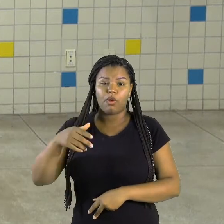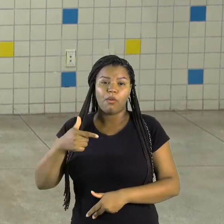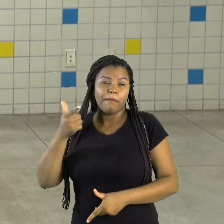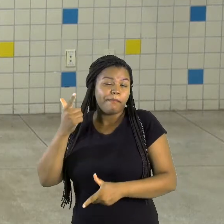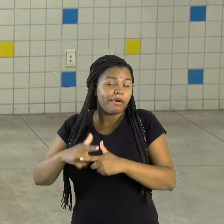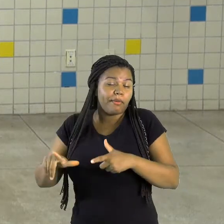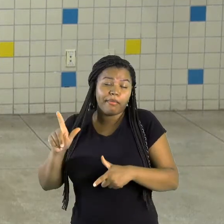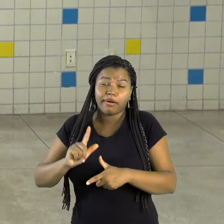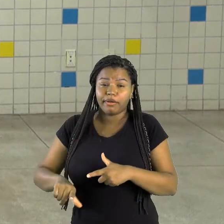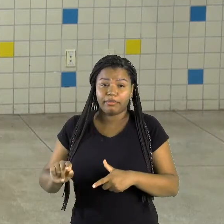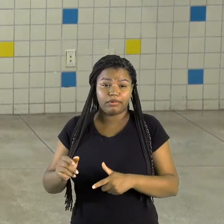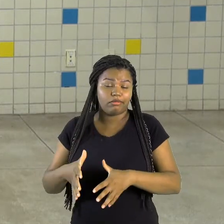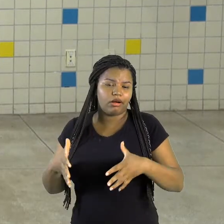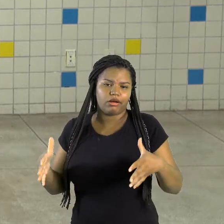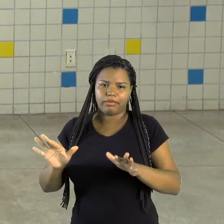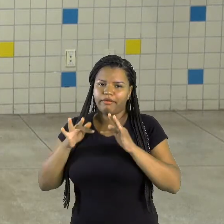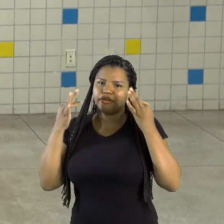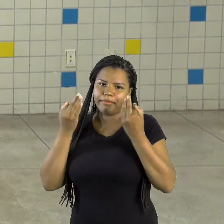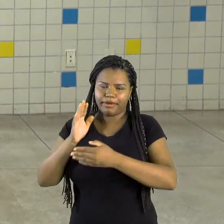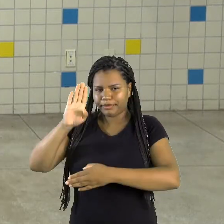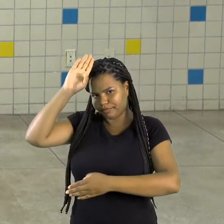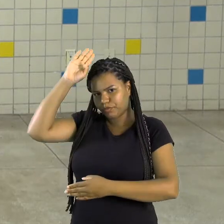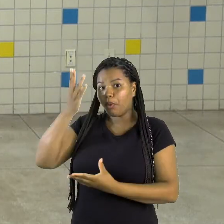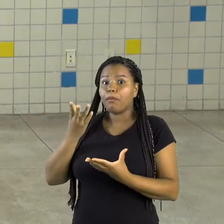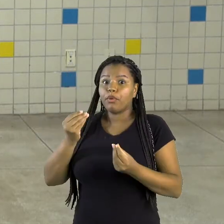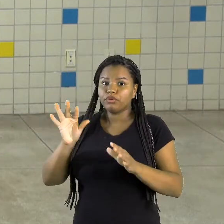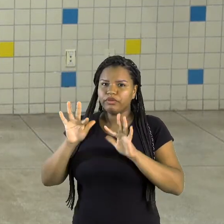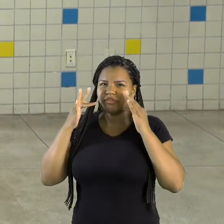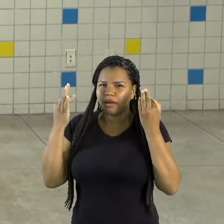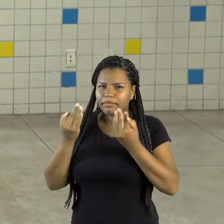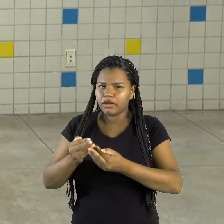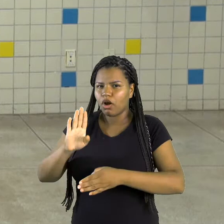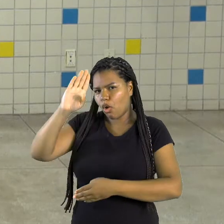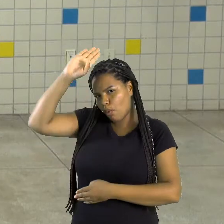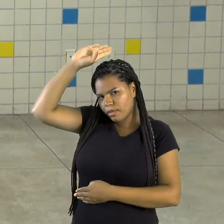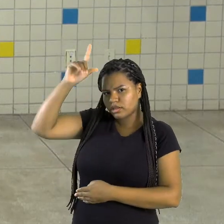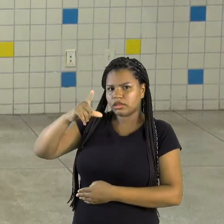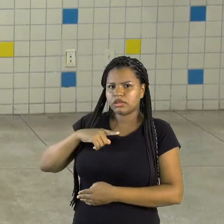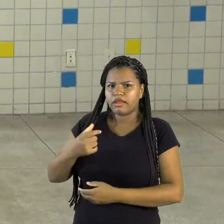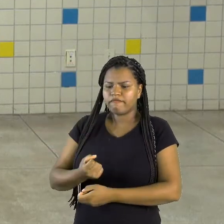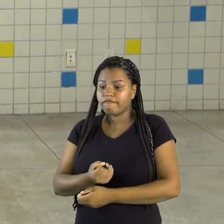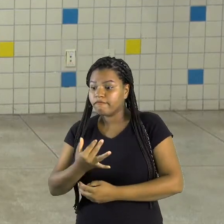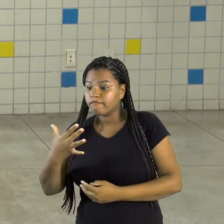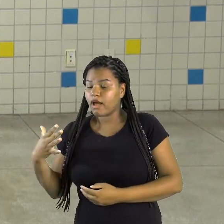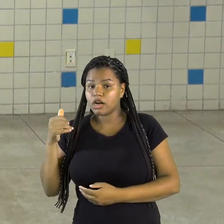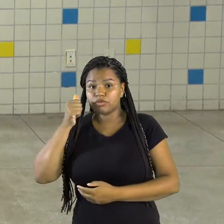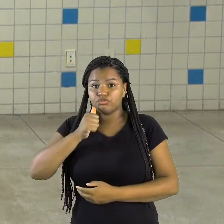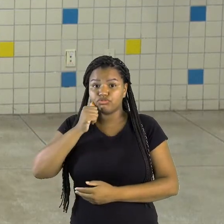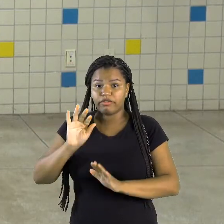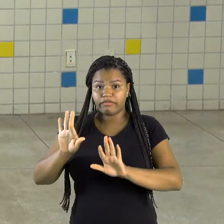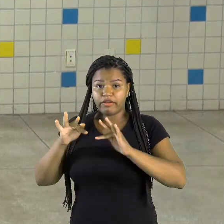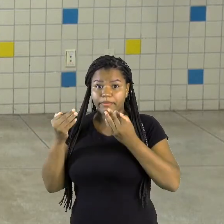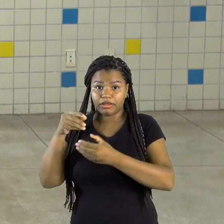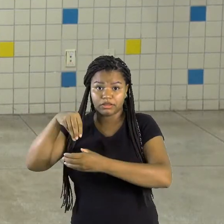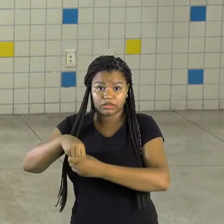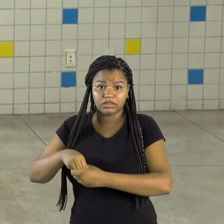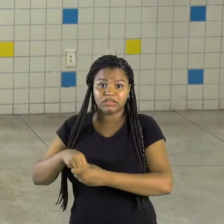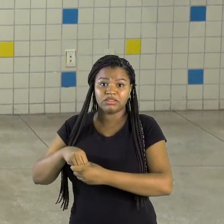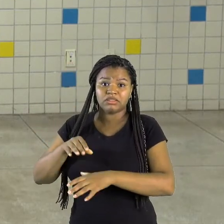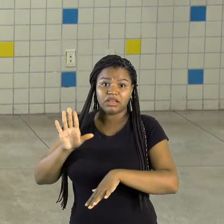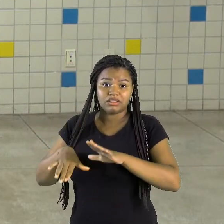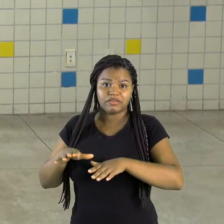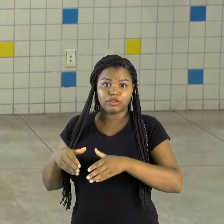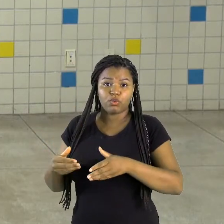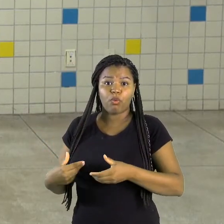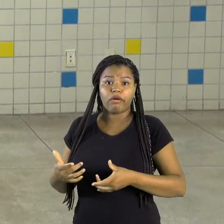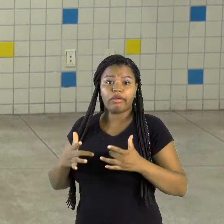romanas. Então, muitas famílias romanas, quando tinham várias mulheres, acabavam muitas vezes